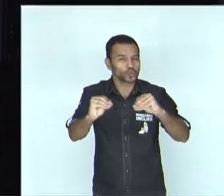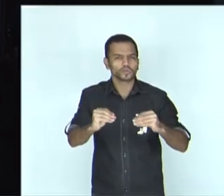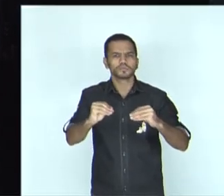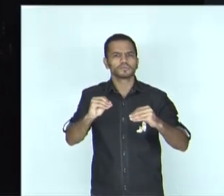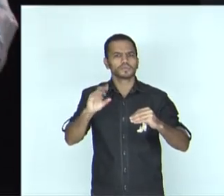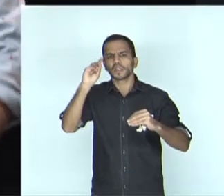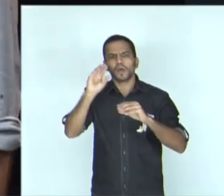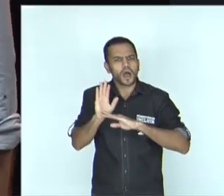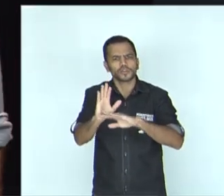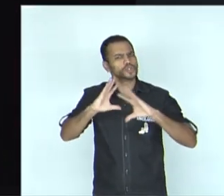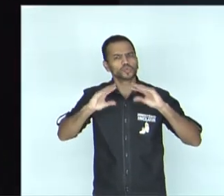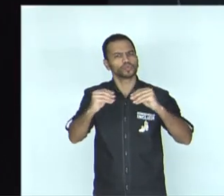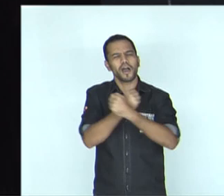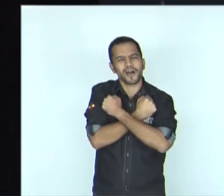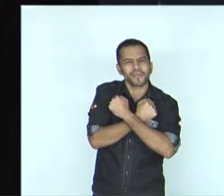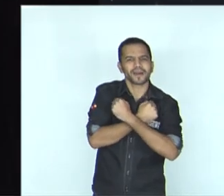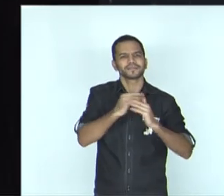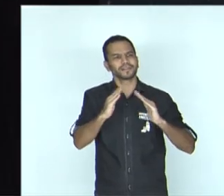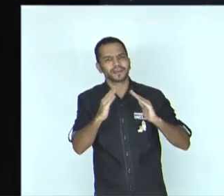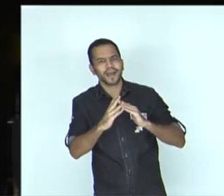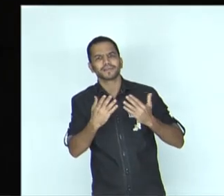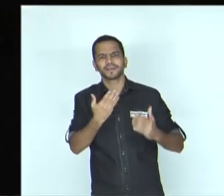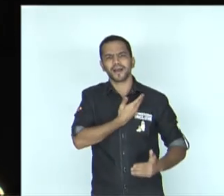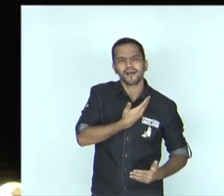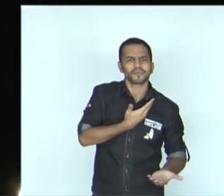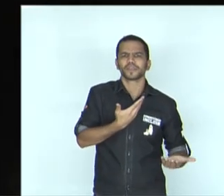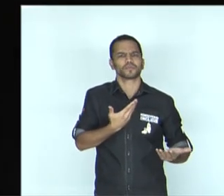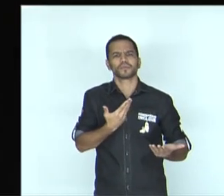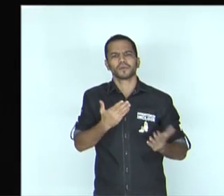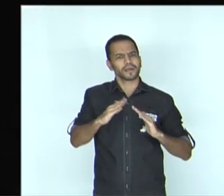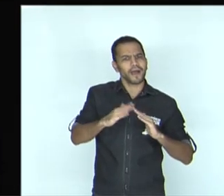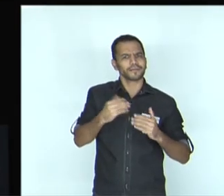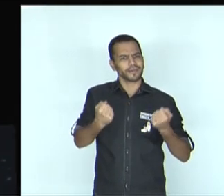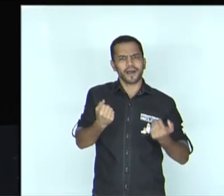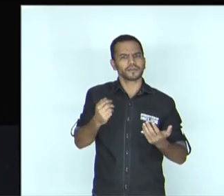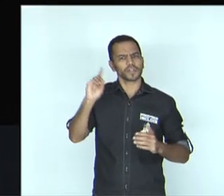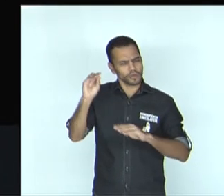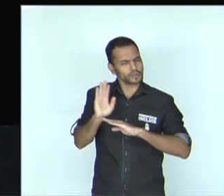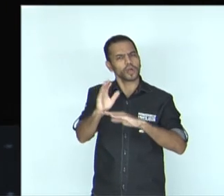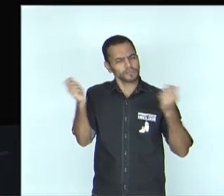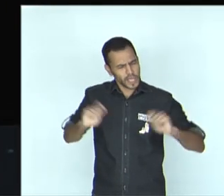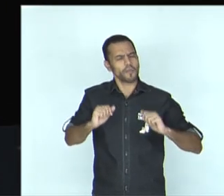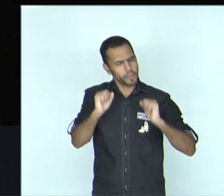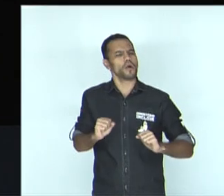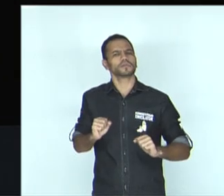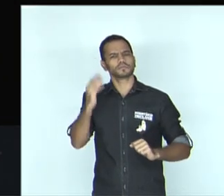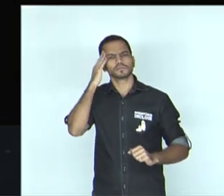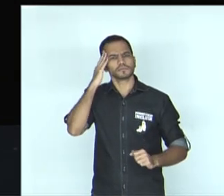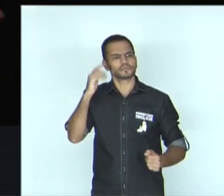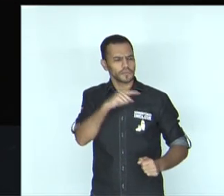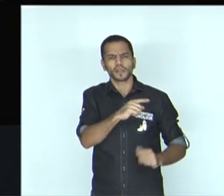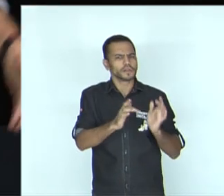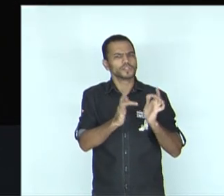vai desconfiar que ele não vai te dar um abraço. Como é que esse pai dá o filho dele para você ter vida eterna e falha nas coisas